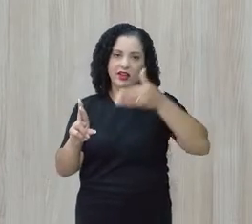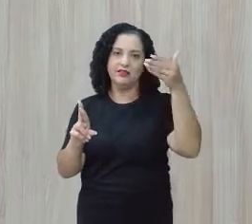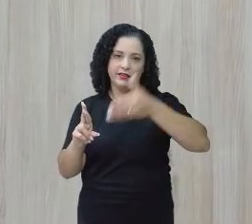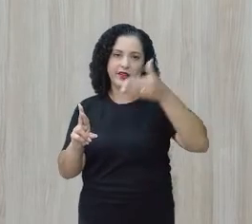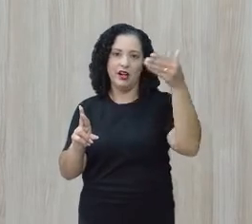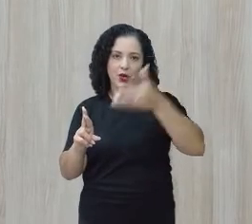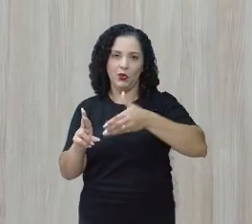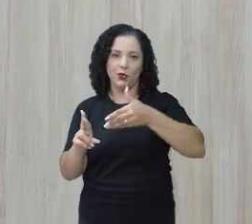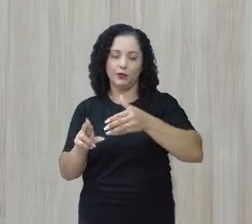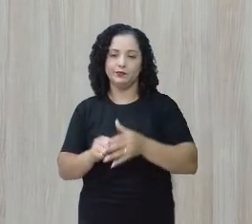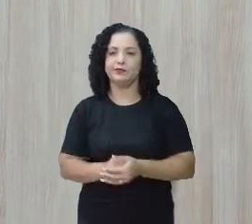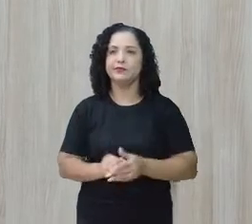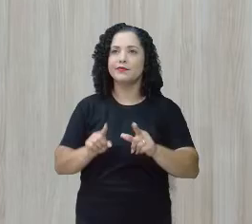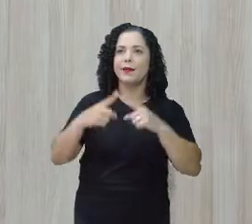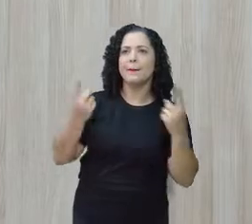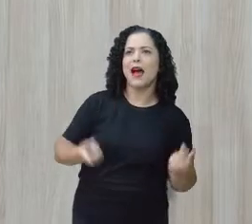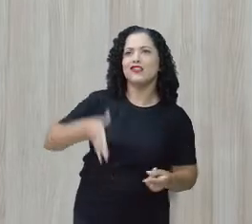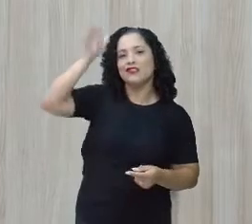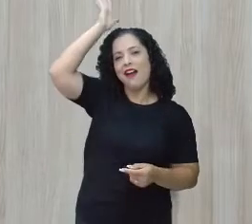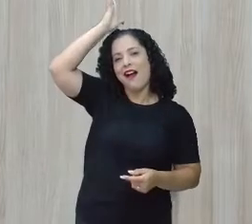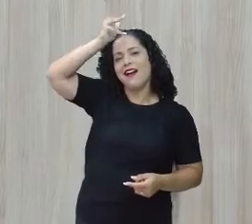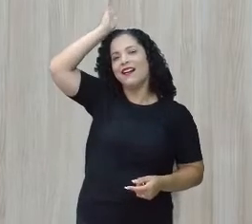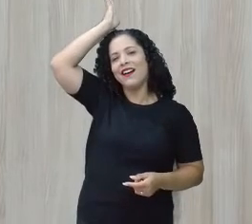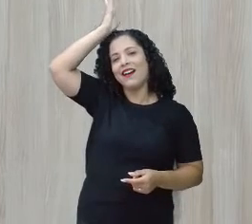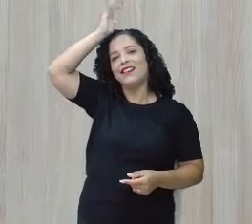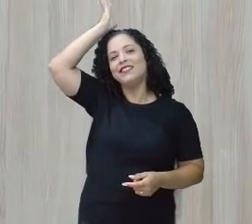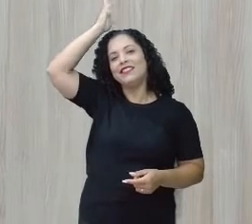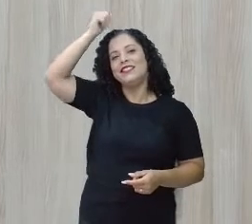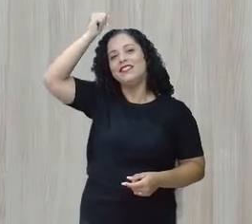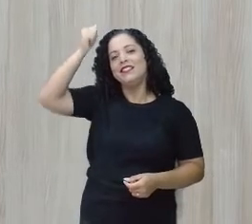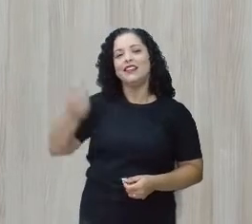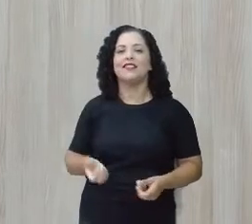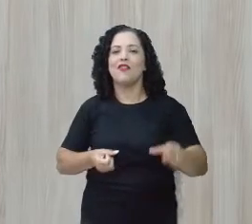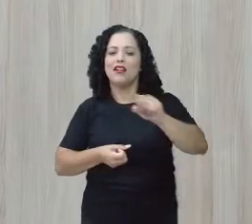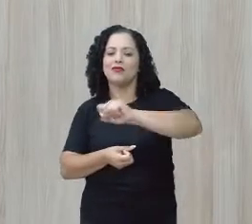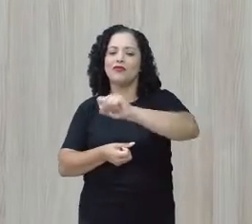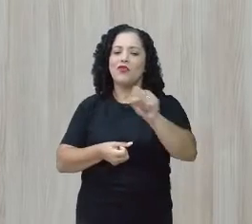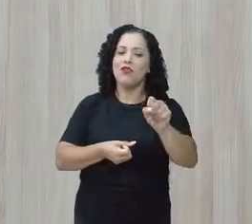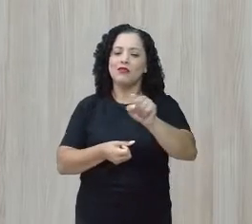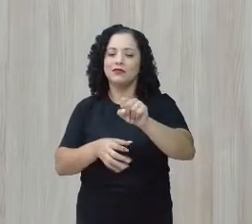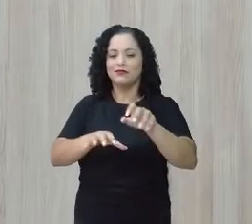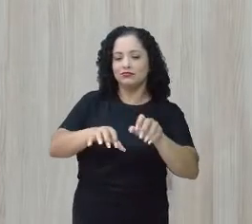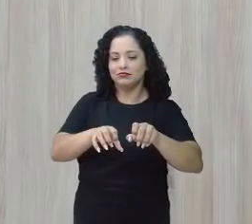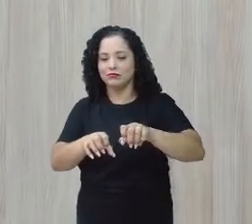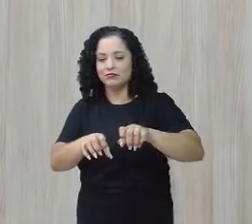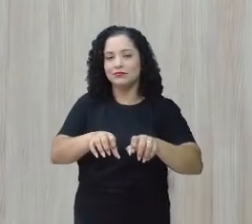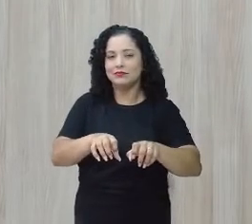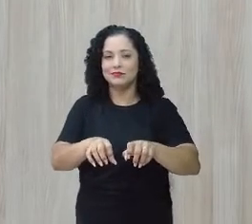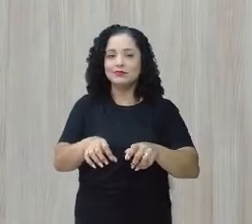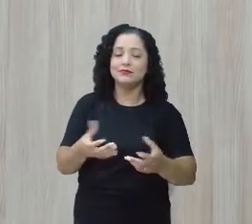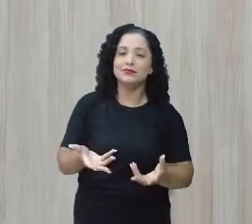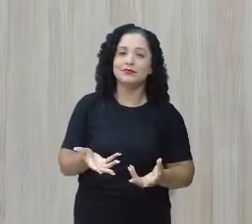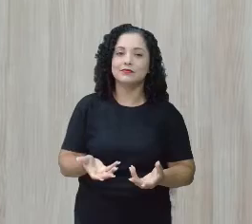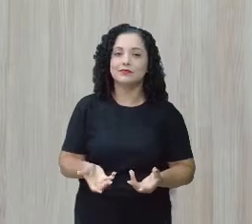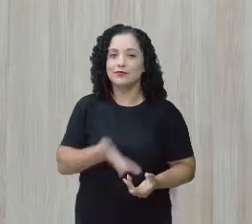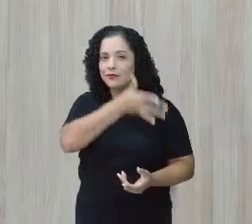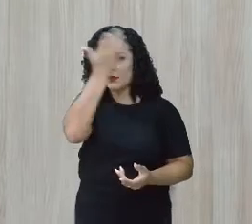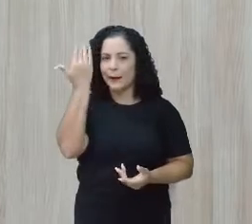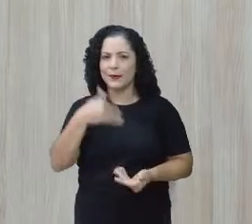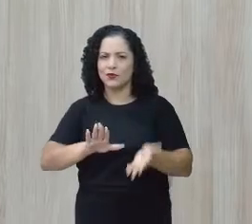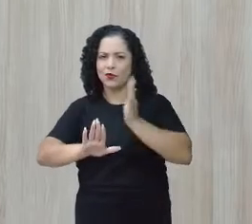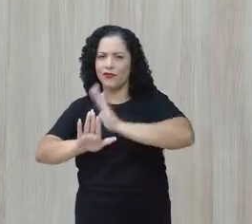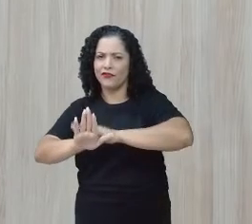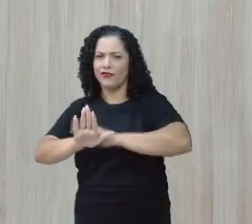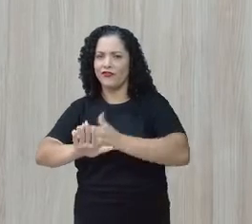né? E aquela galinha que estava lá, né, no volante. Então, vejam, para quem está fora do carro,